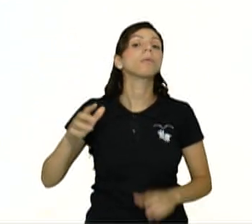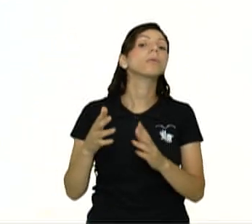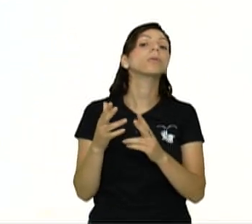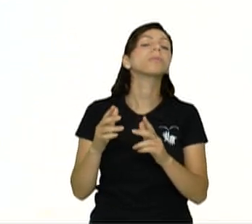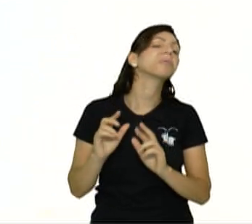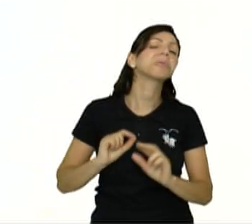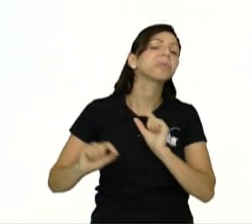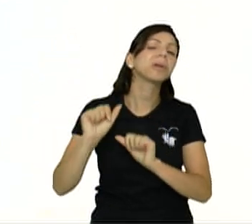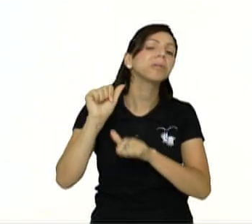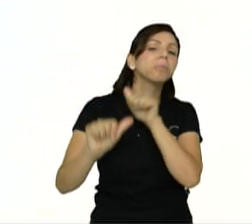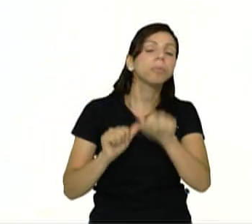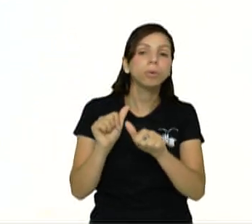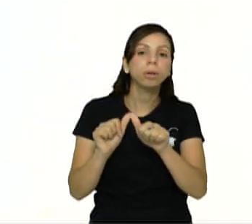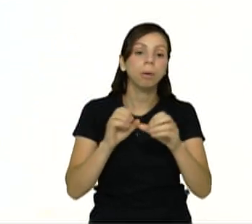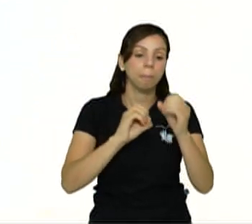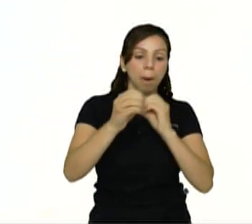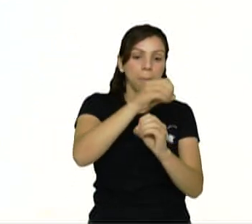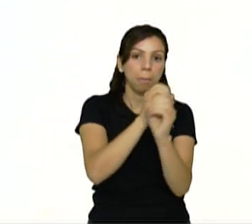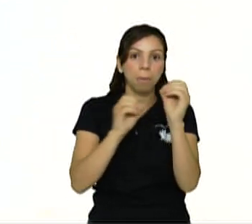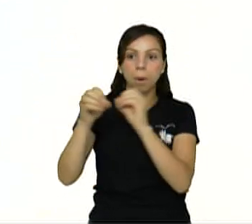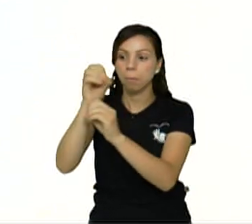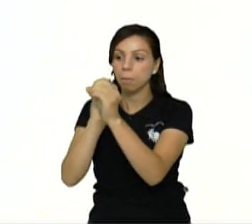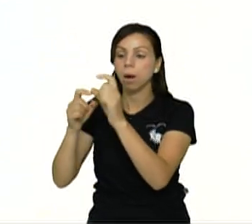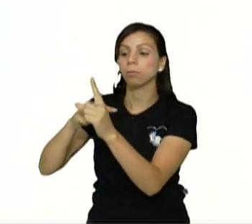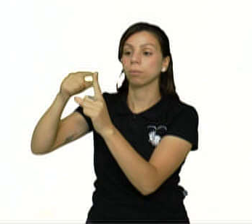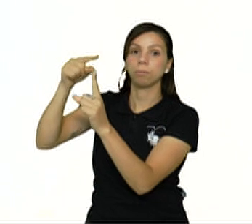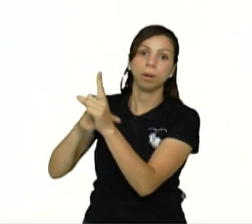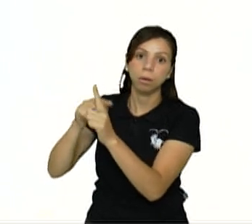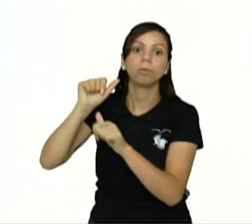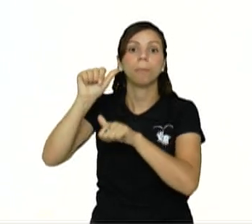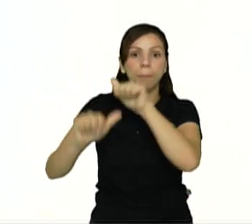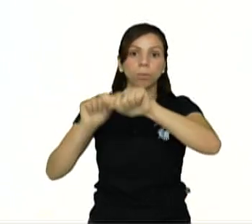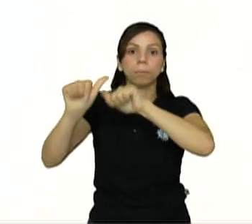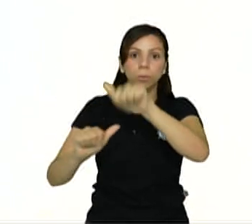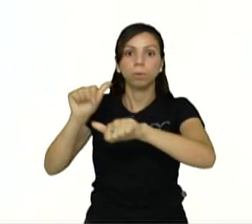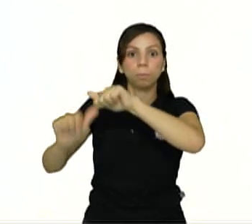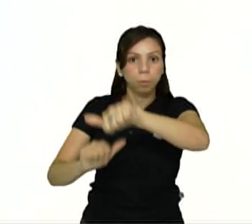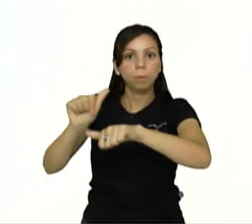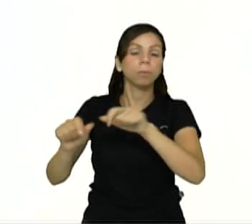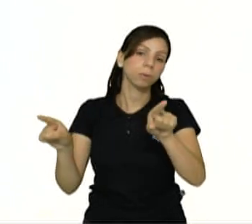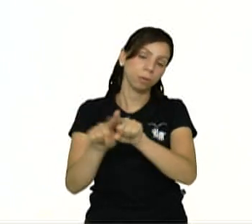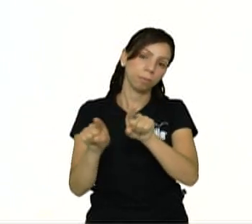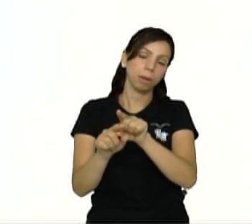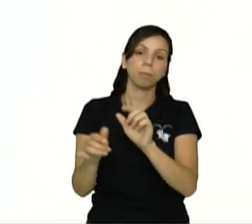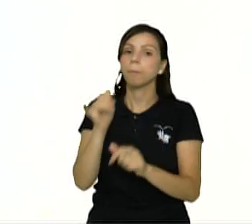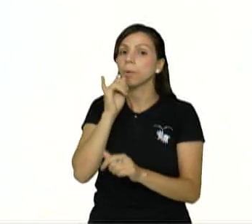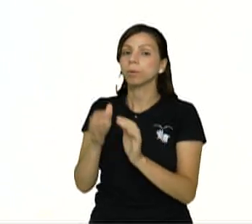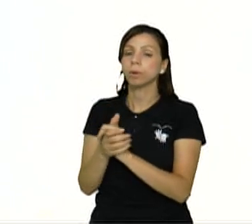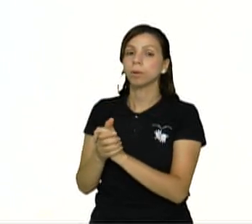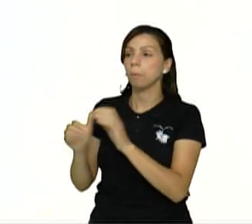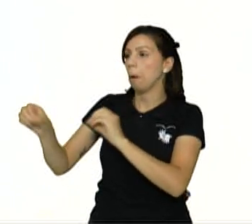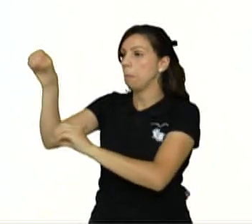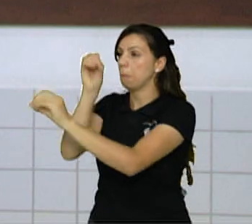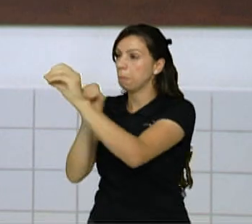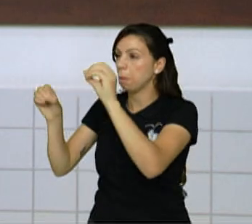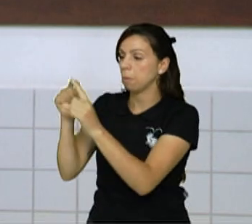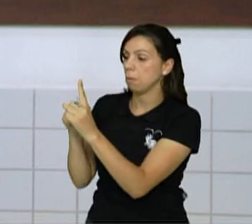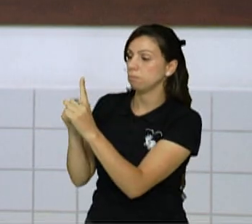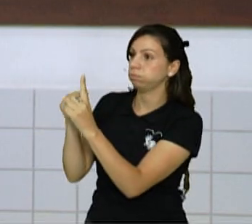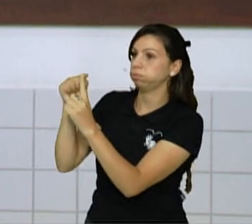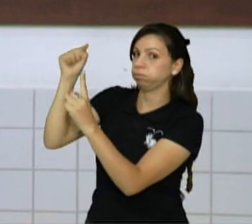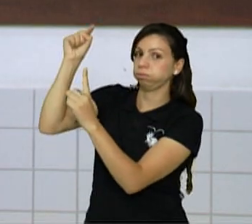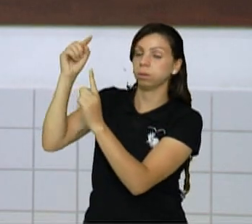agitação molecular, então muda a temperatura. Beleza? Não esqueça, maior agitação, maior temperatura.